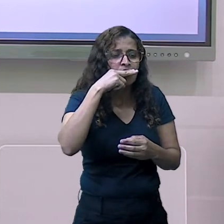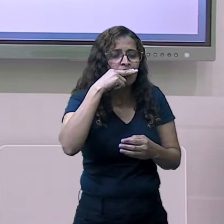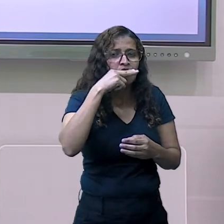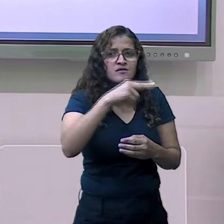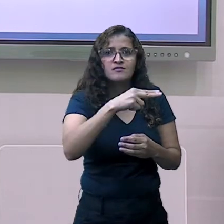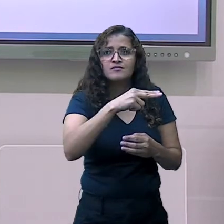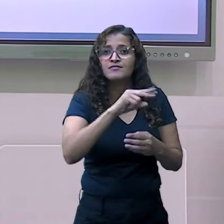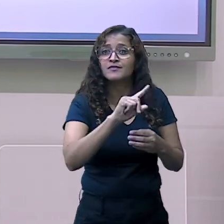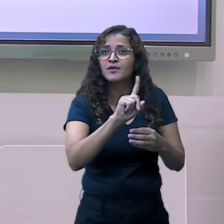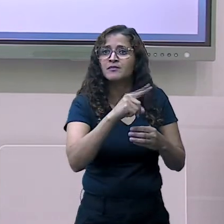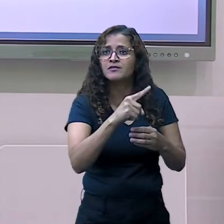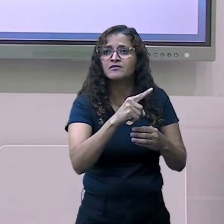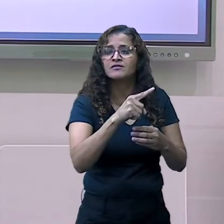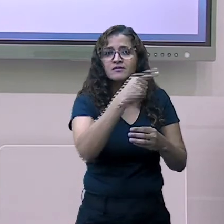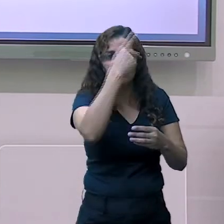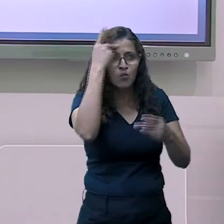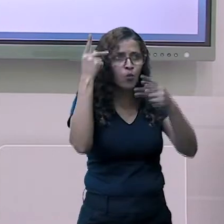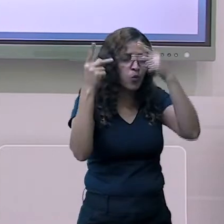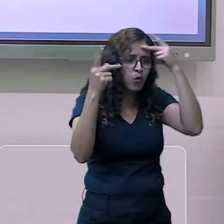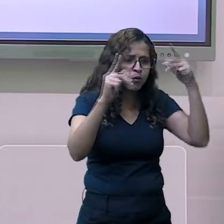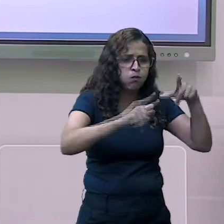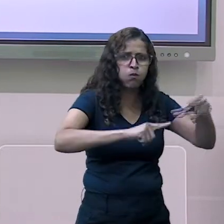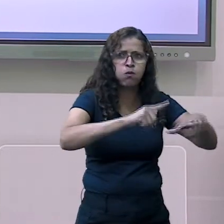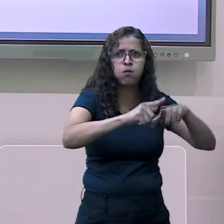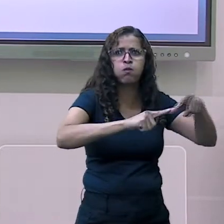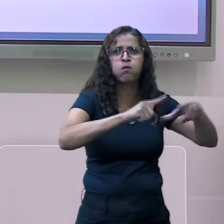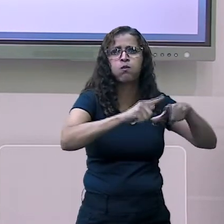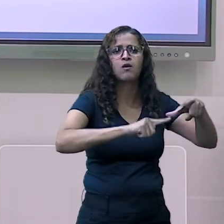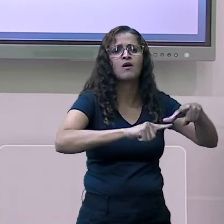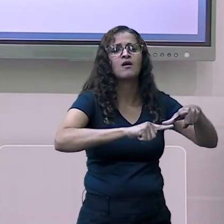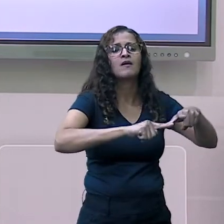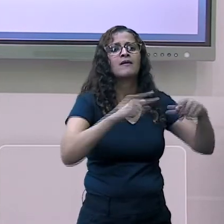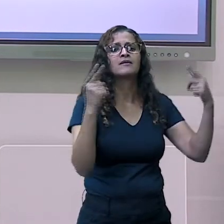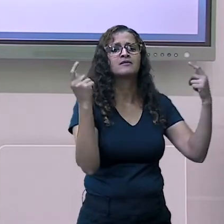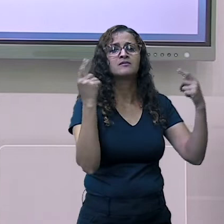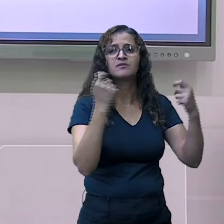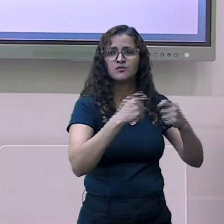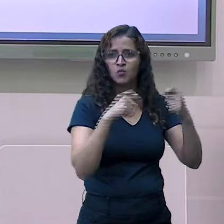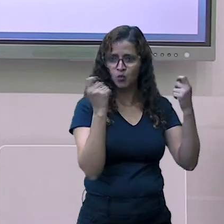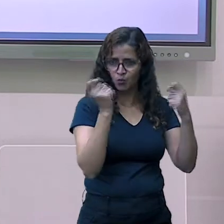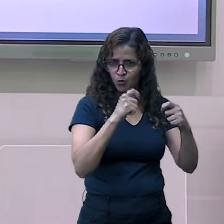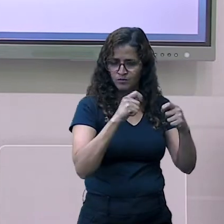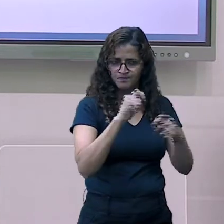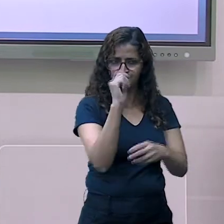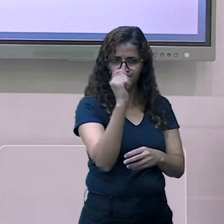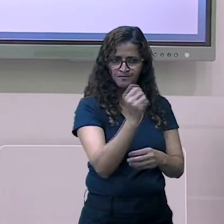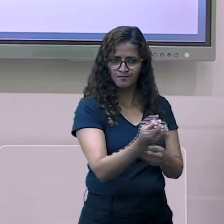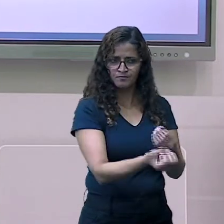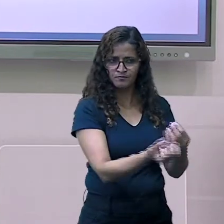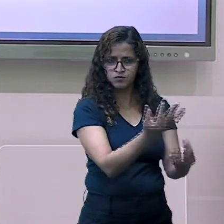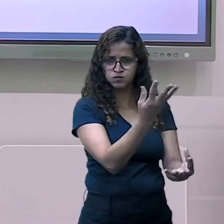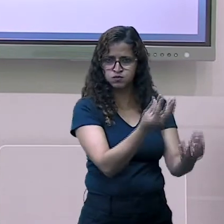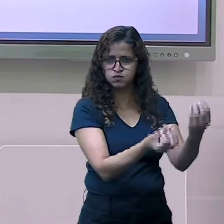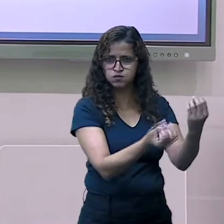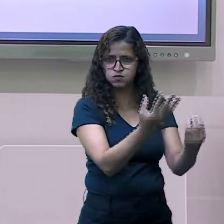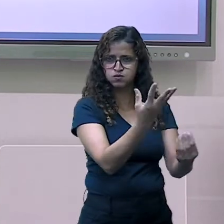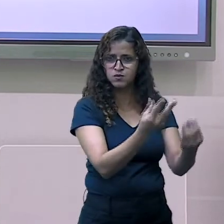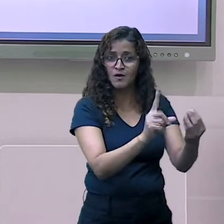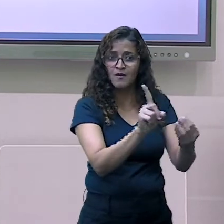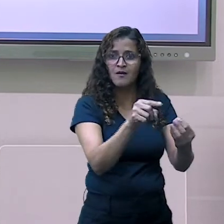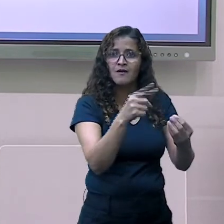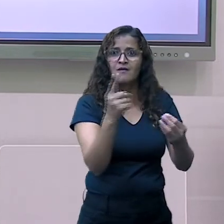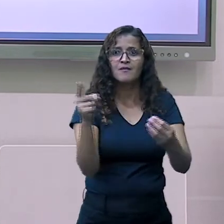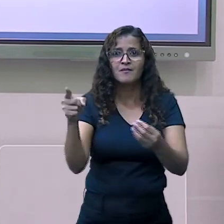O combustível, mas também vai ter aí agregado o fungo para